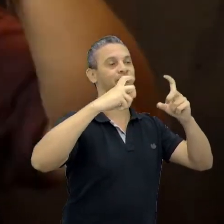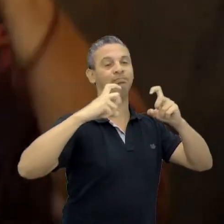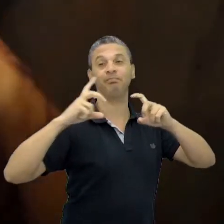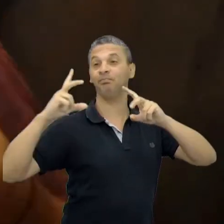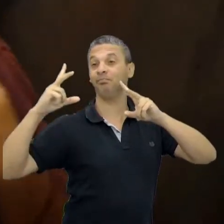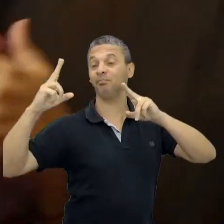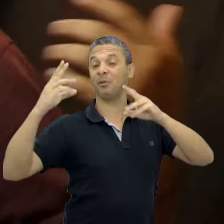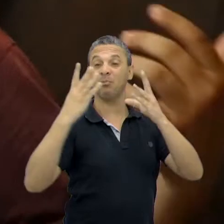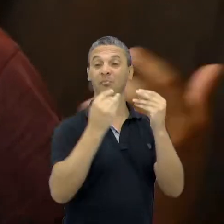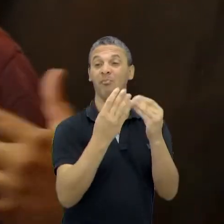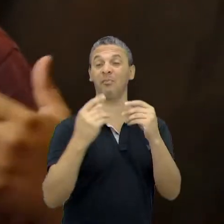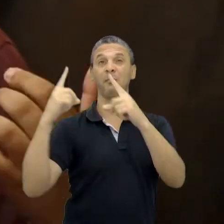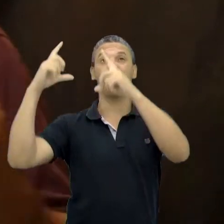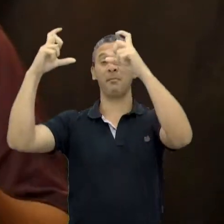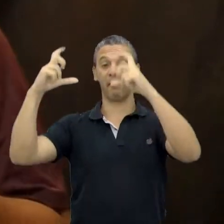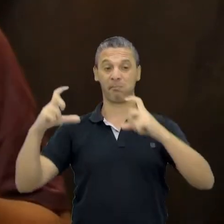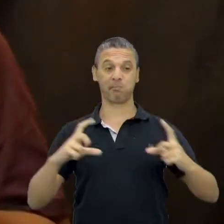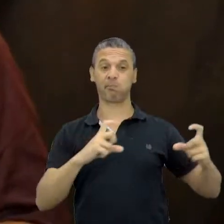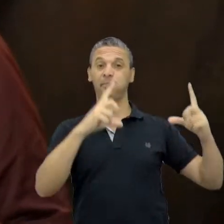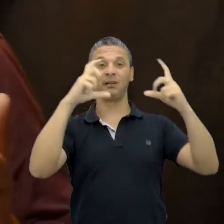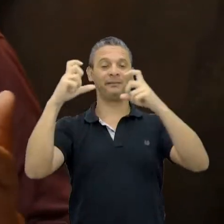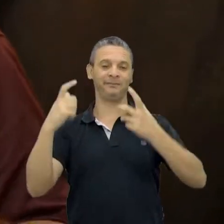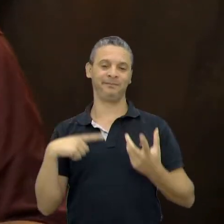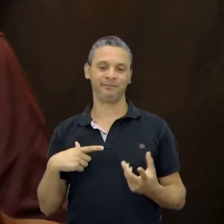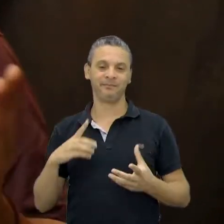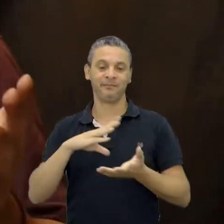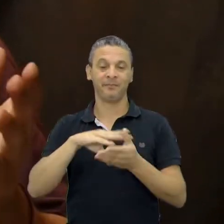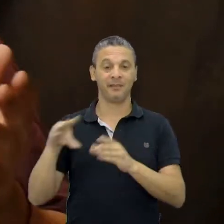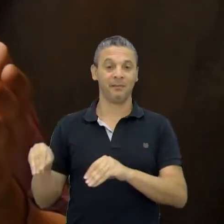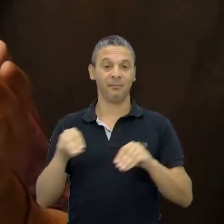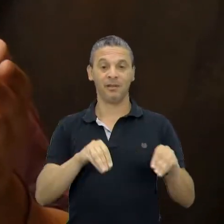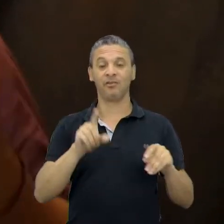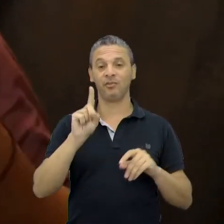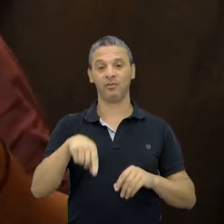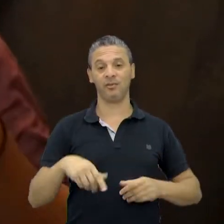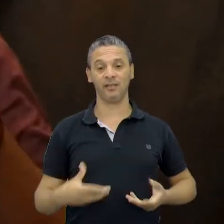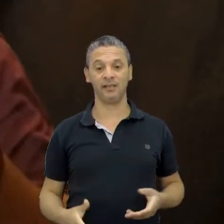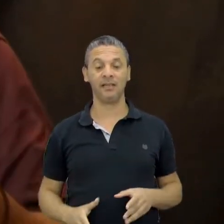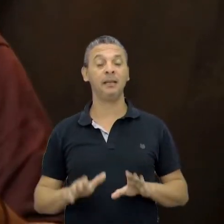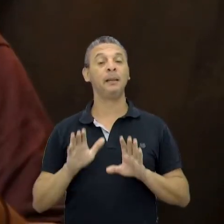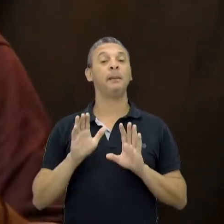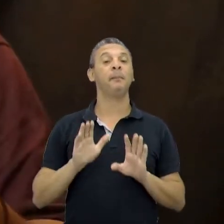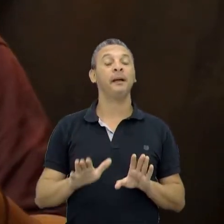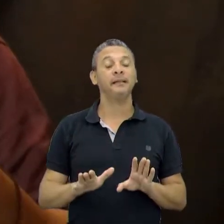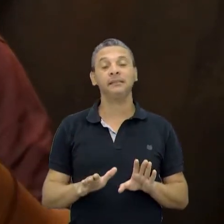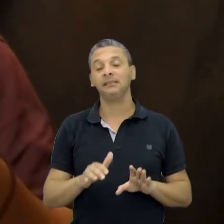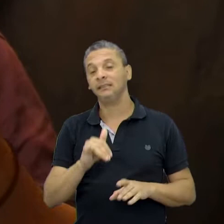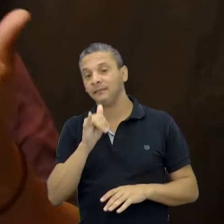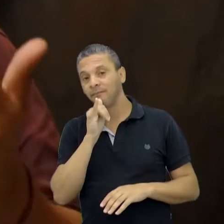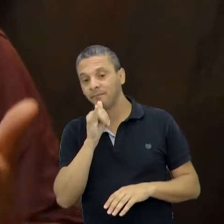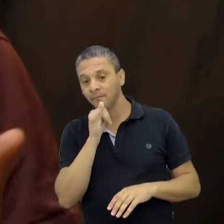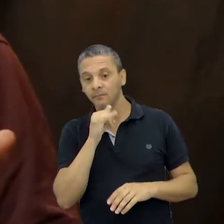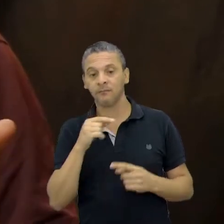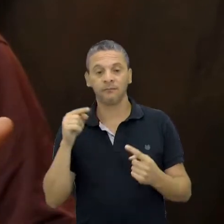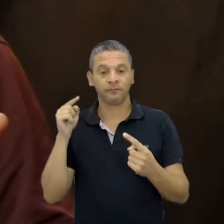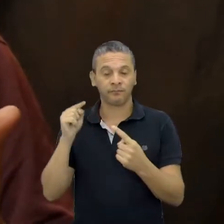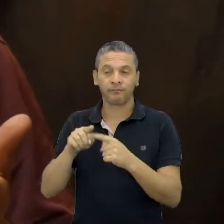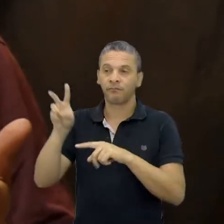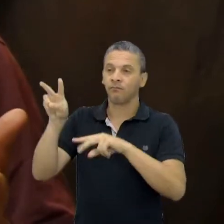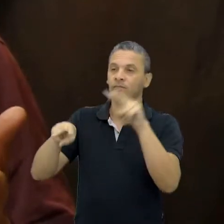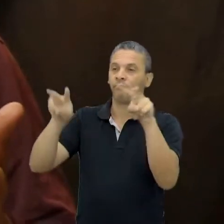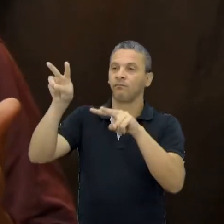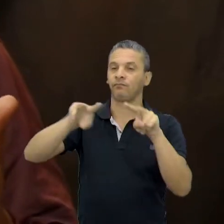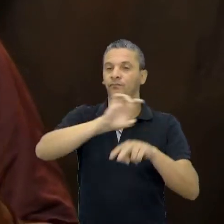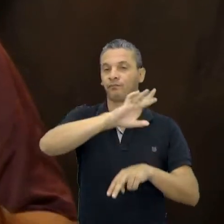outro fotógrafo meio metro acima e tal. É praticamente um plágio, é um plágio. Ainda que a linguagem visual de cada um